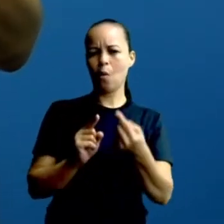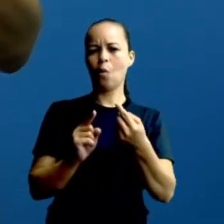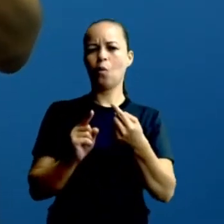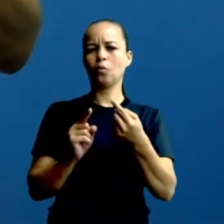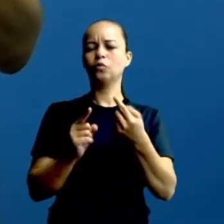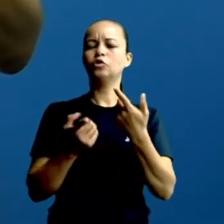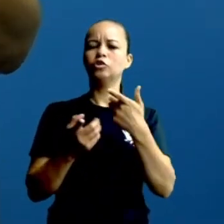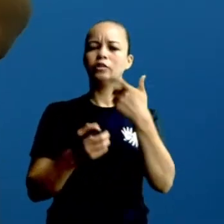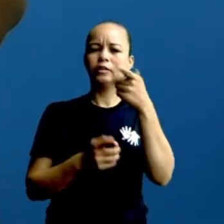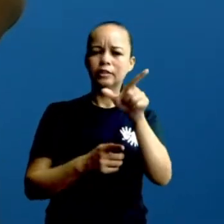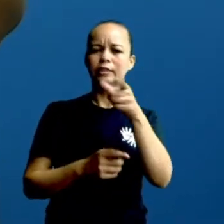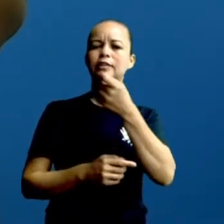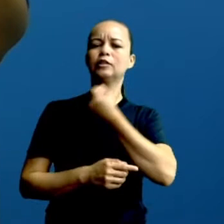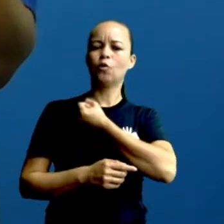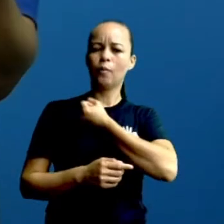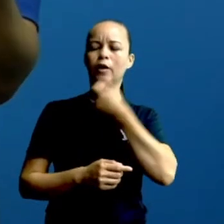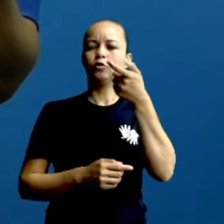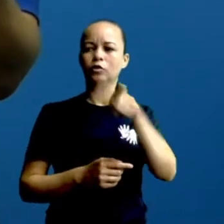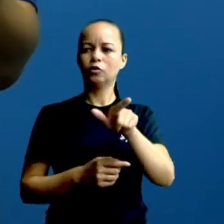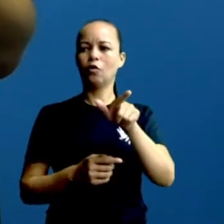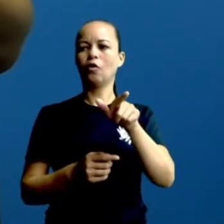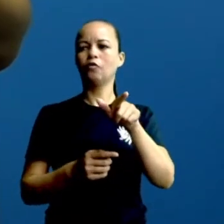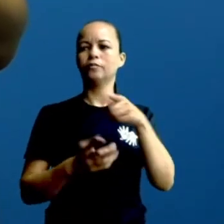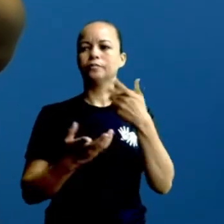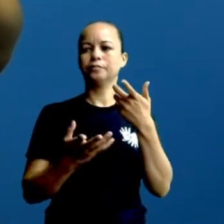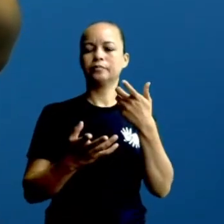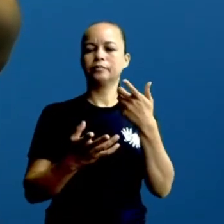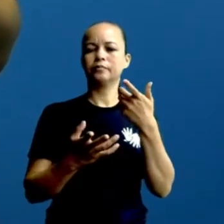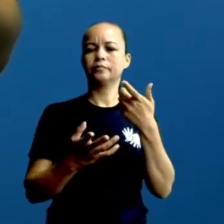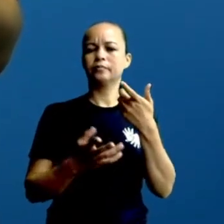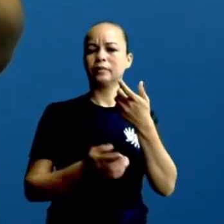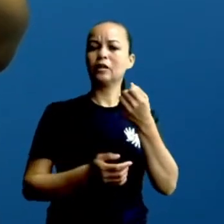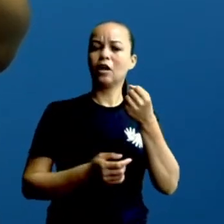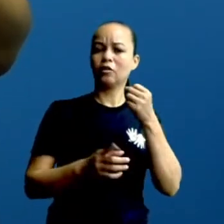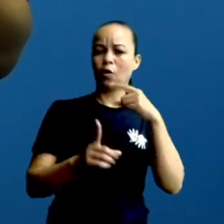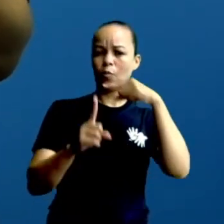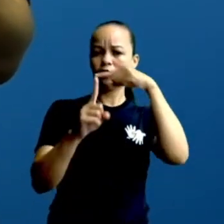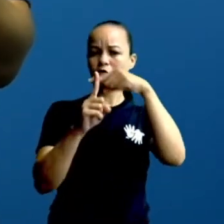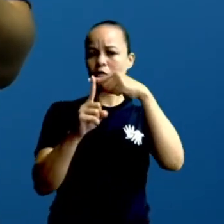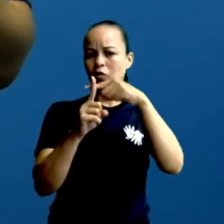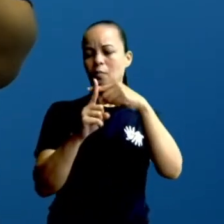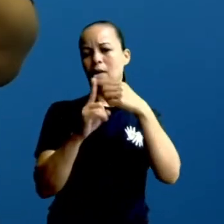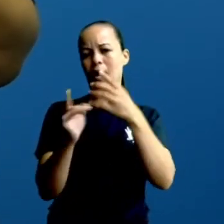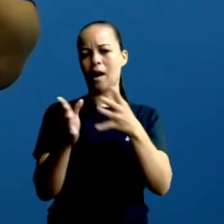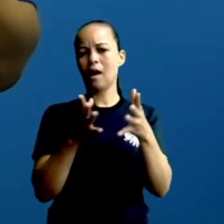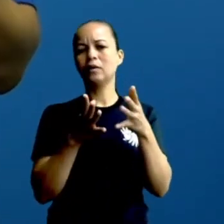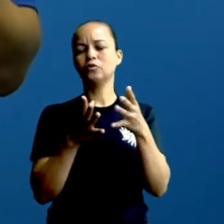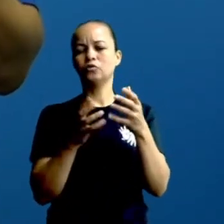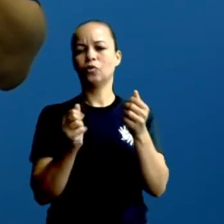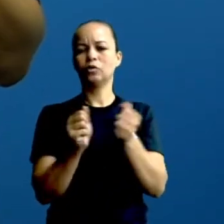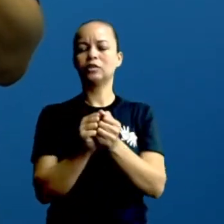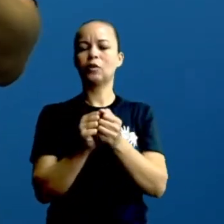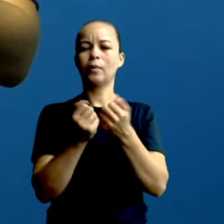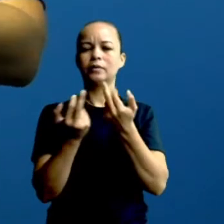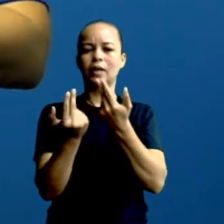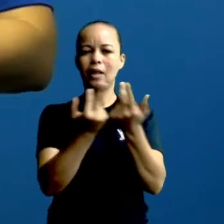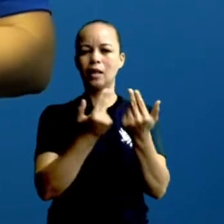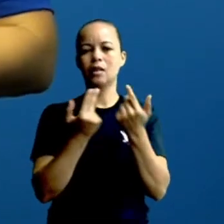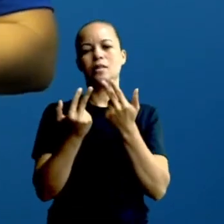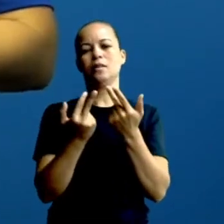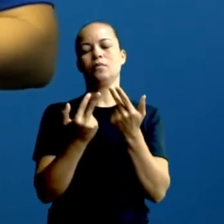ele de novo então eu vou somar ele ele mesmo são parcelas um